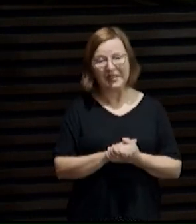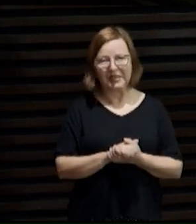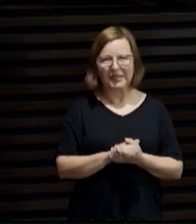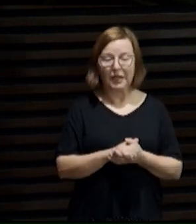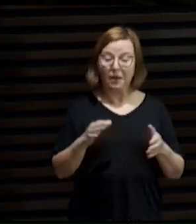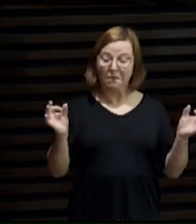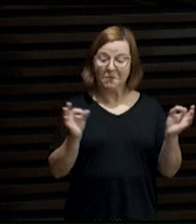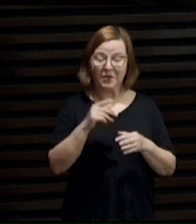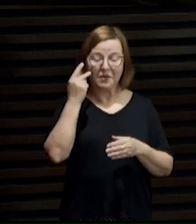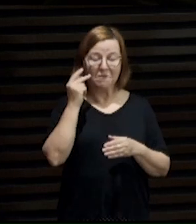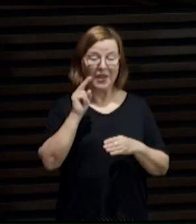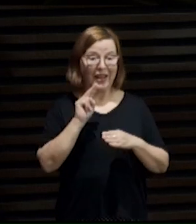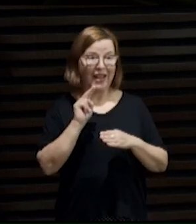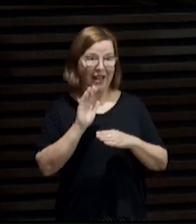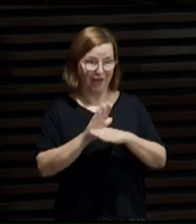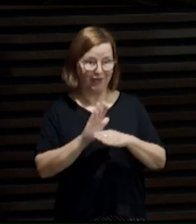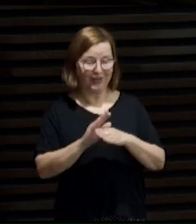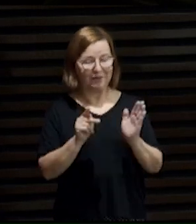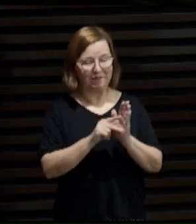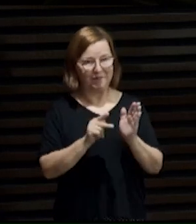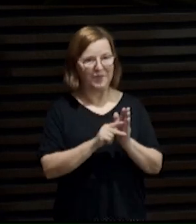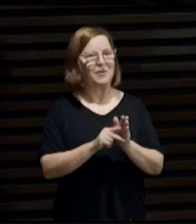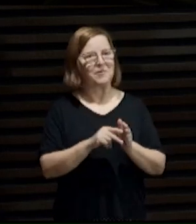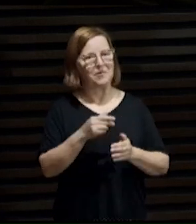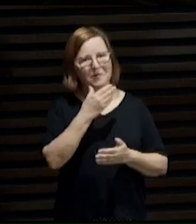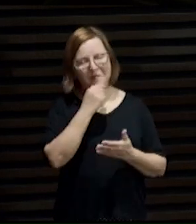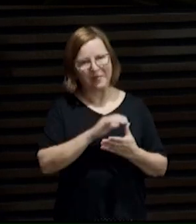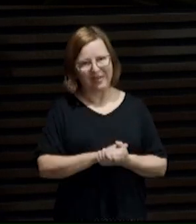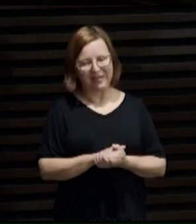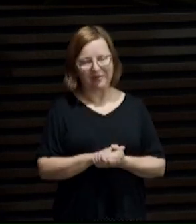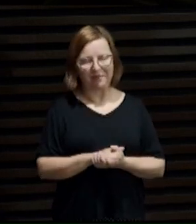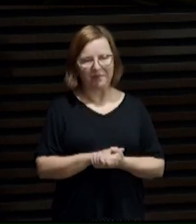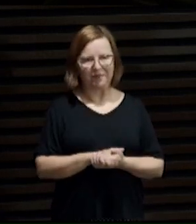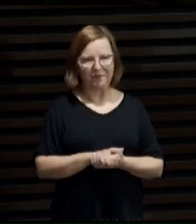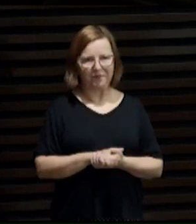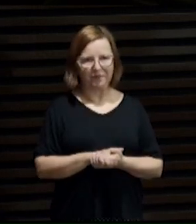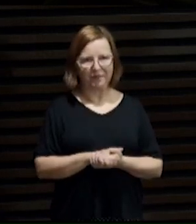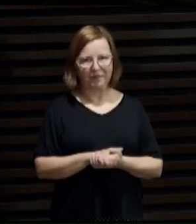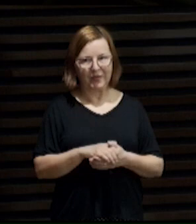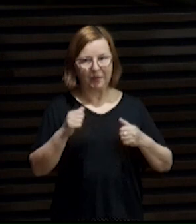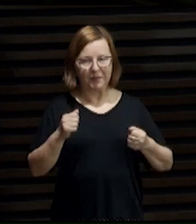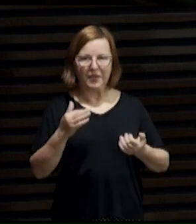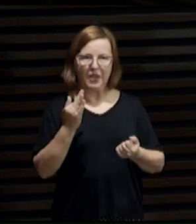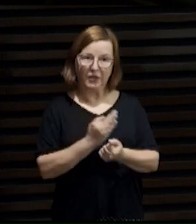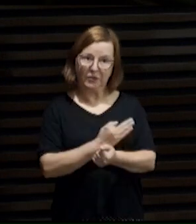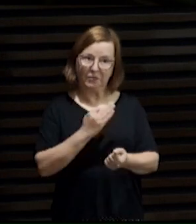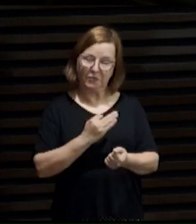prontas a ajudar os seus maridos. Sendo forte no sentido de suportar as dores